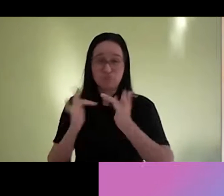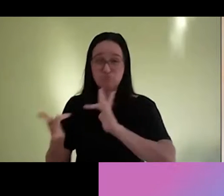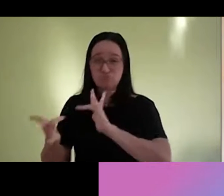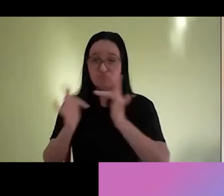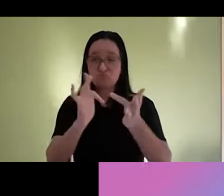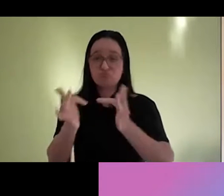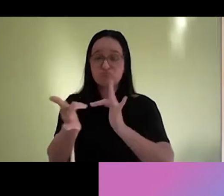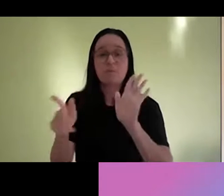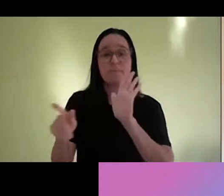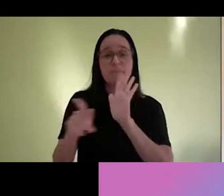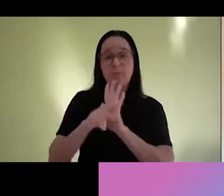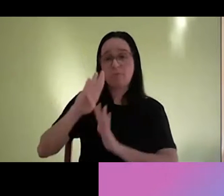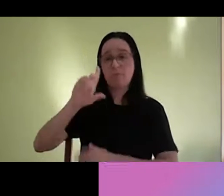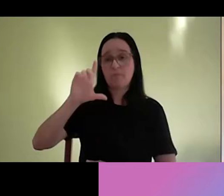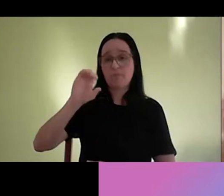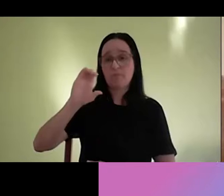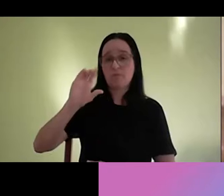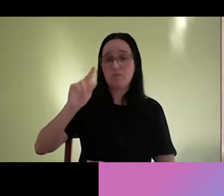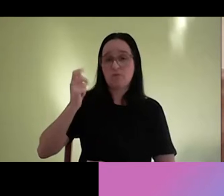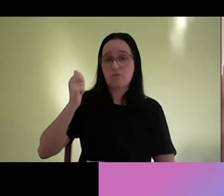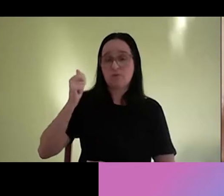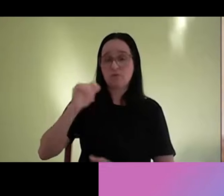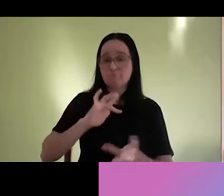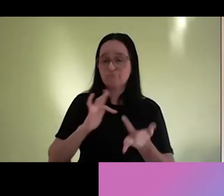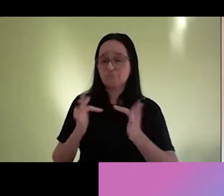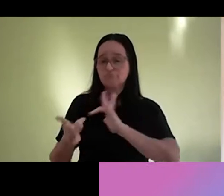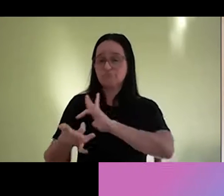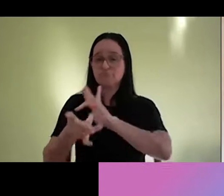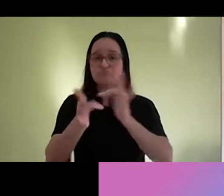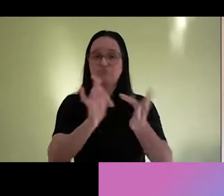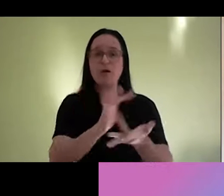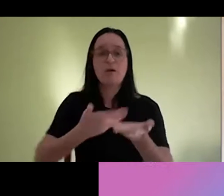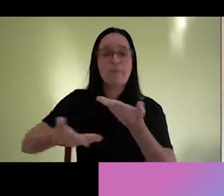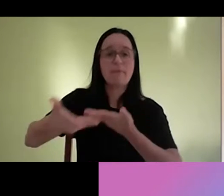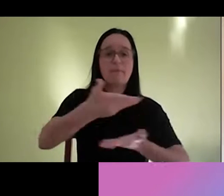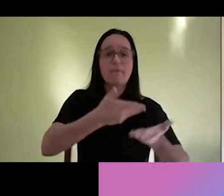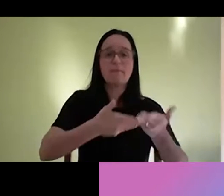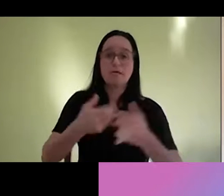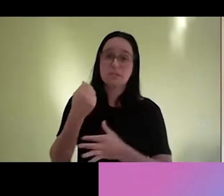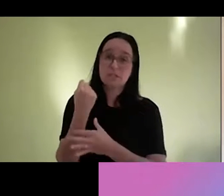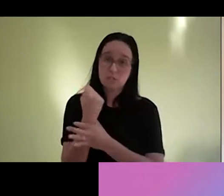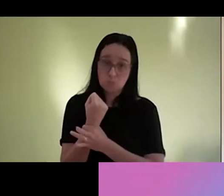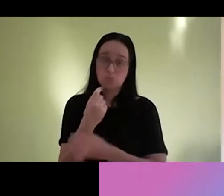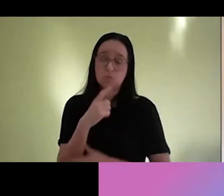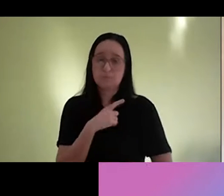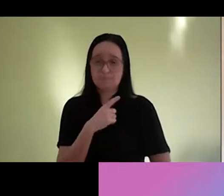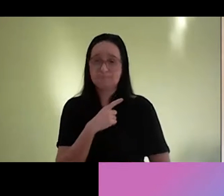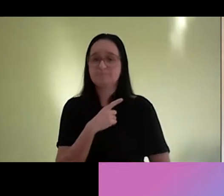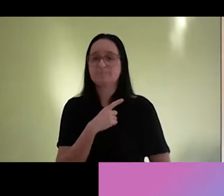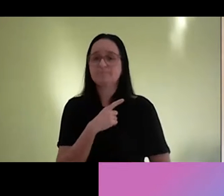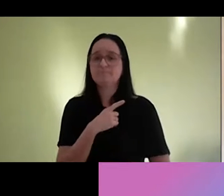e você possa transacionar de forma segura. Então, ela tem uma base em